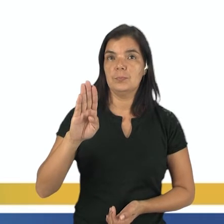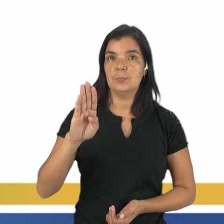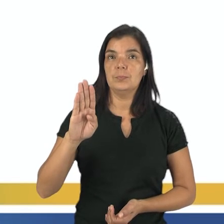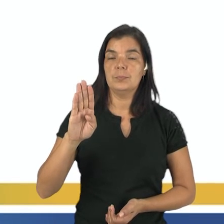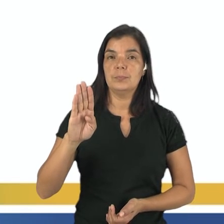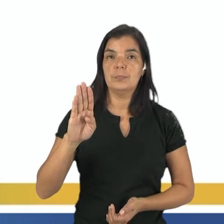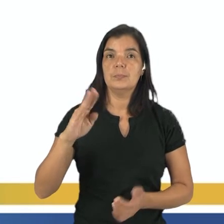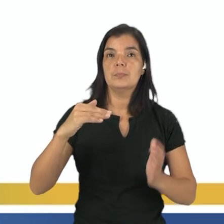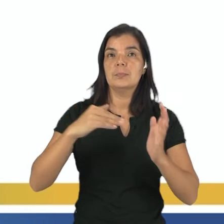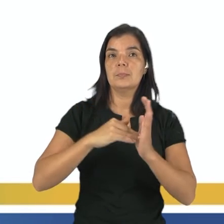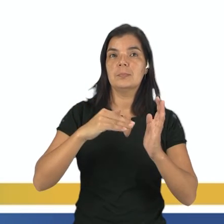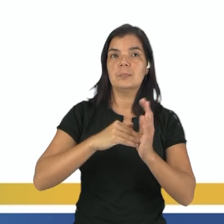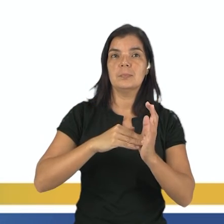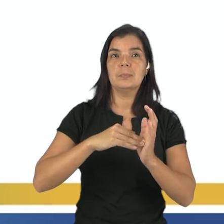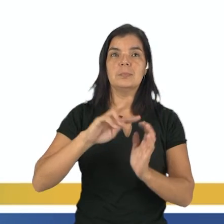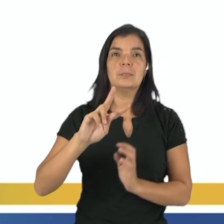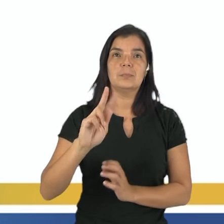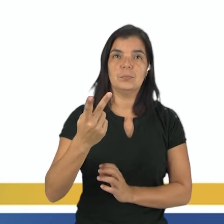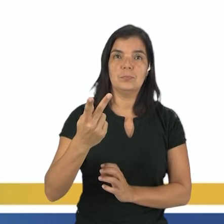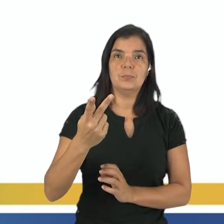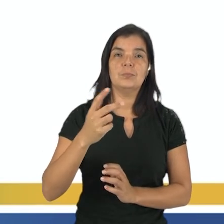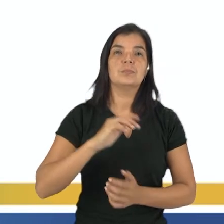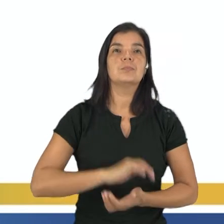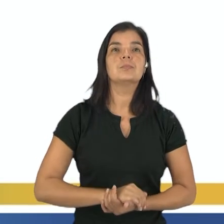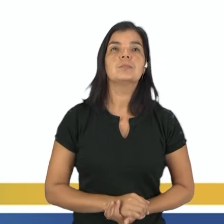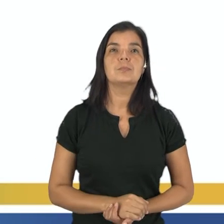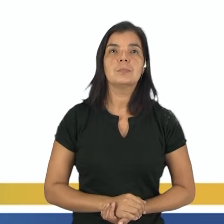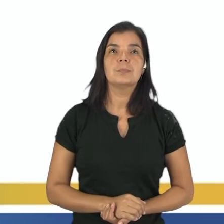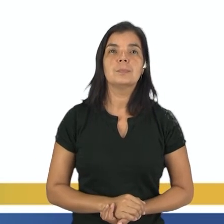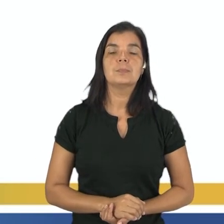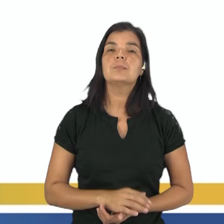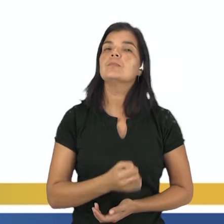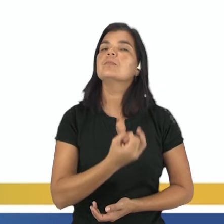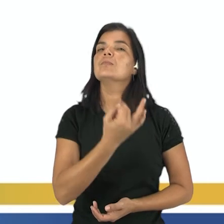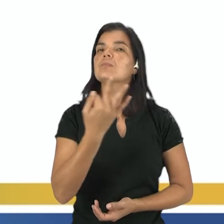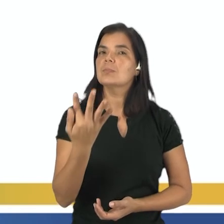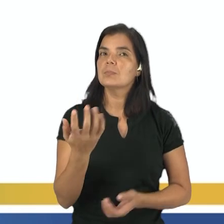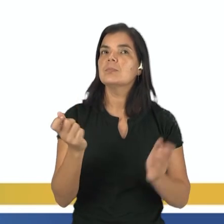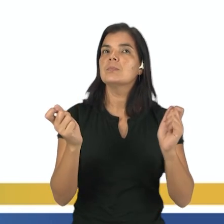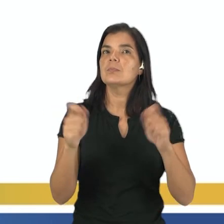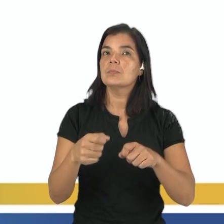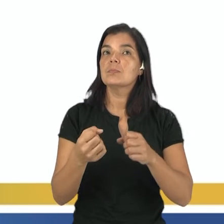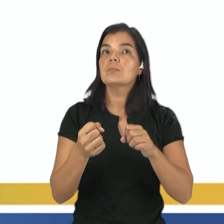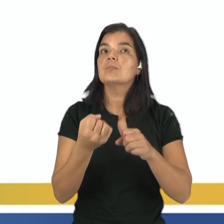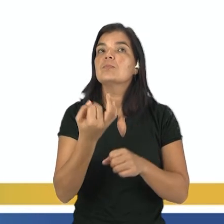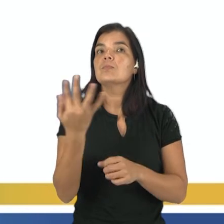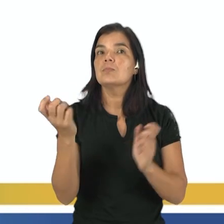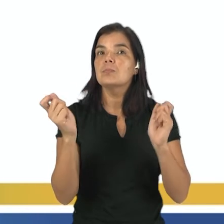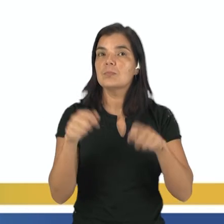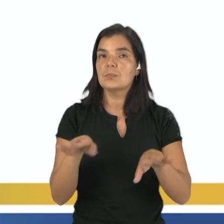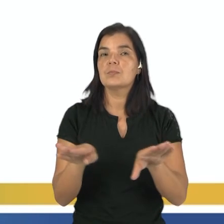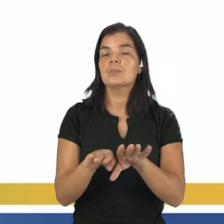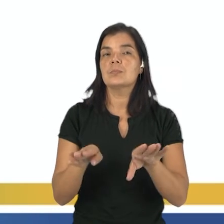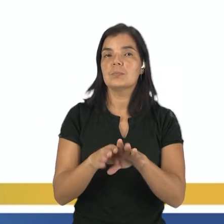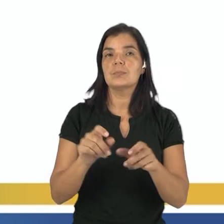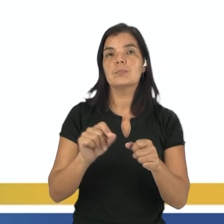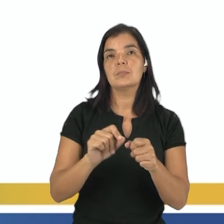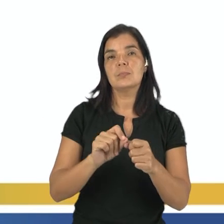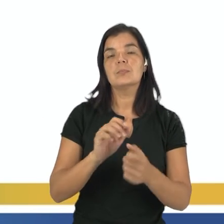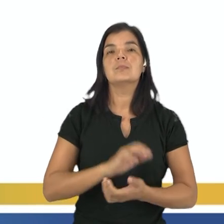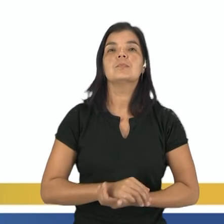do vértice B, e ir até o vértice H. De quantas maneiras, quais as maneiras possíveis ela pode